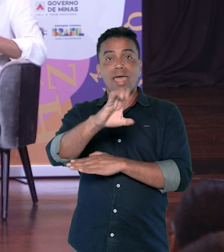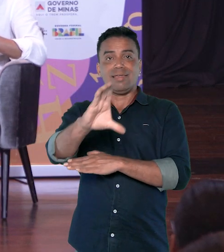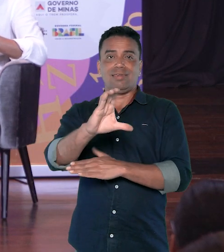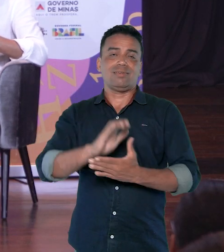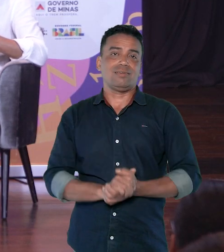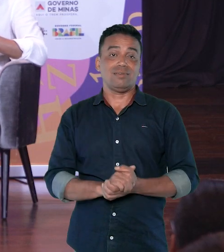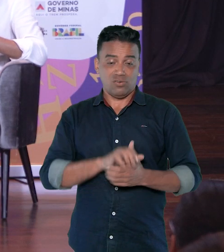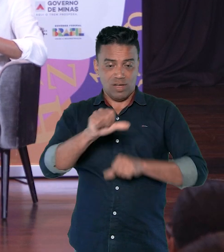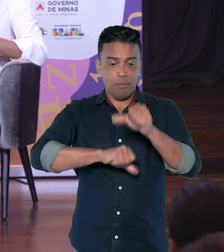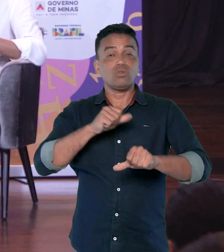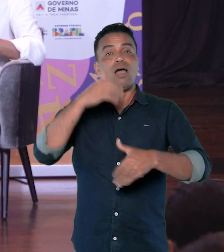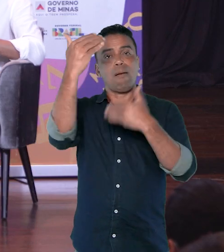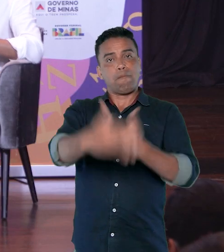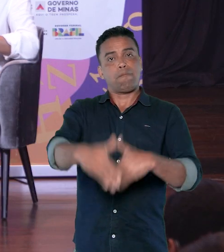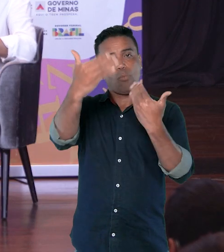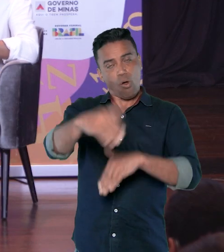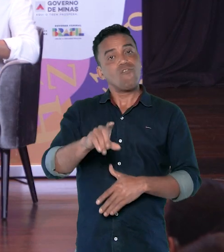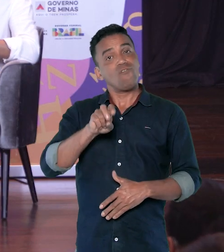A gente vai mudar essa prova.